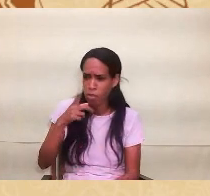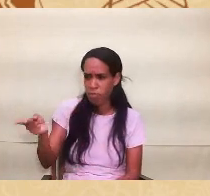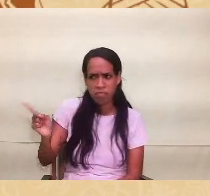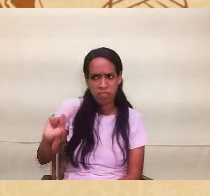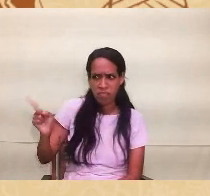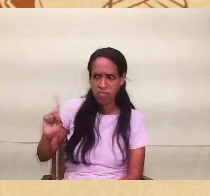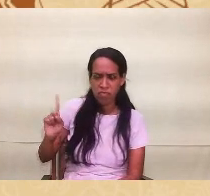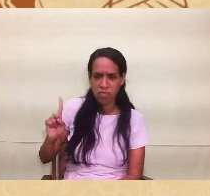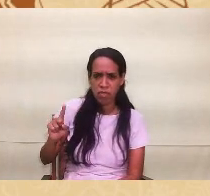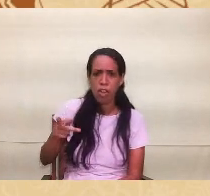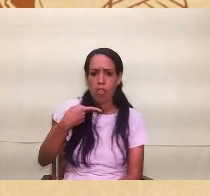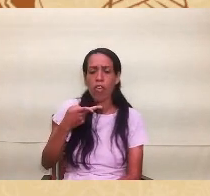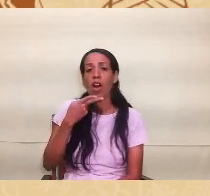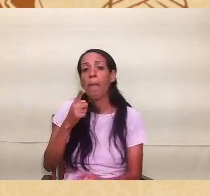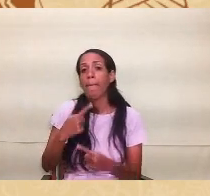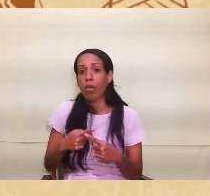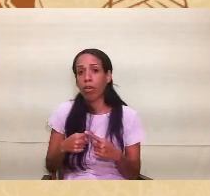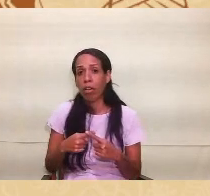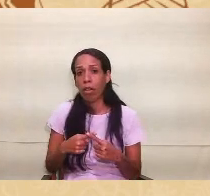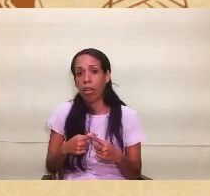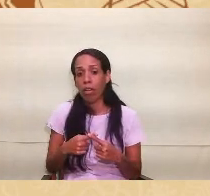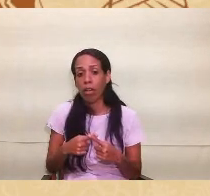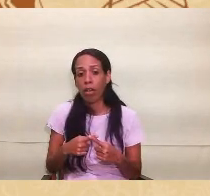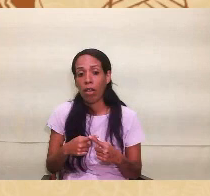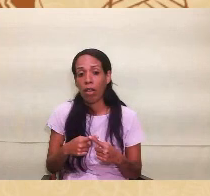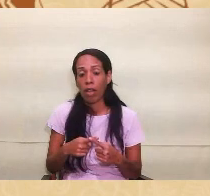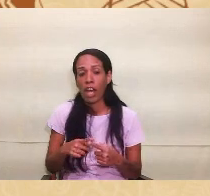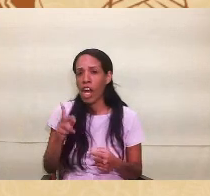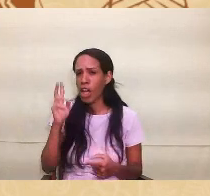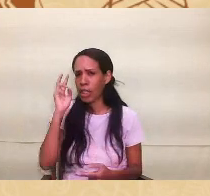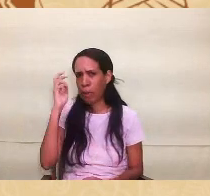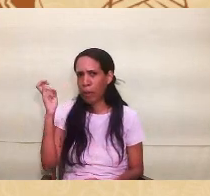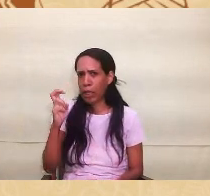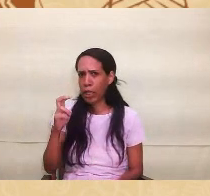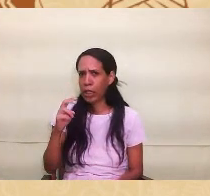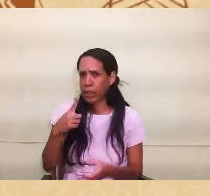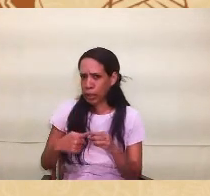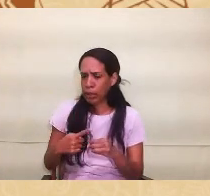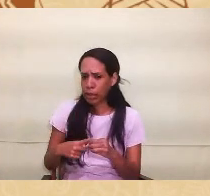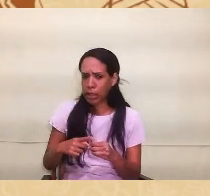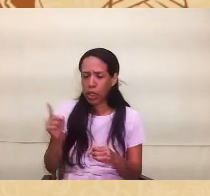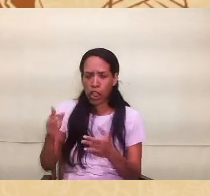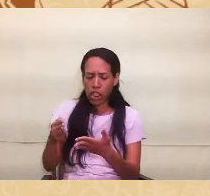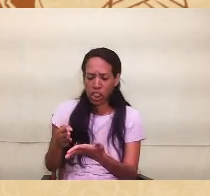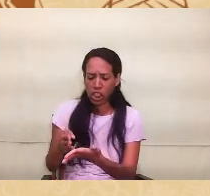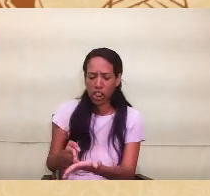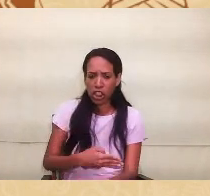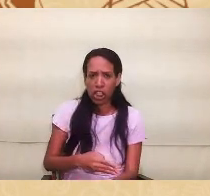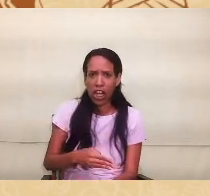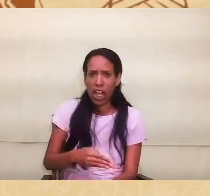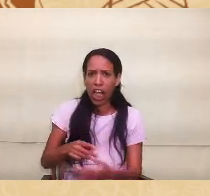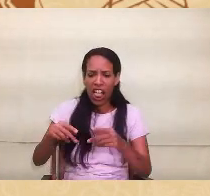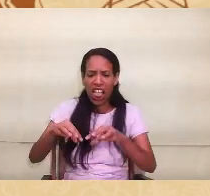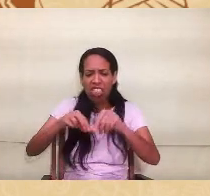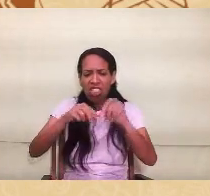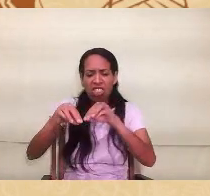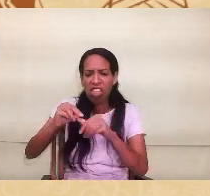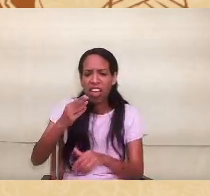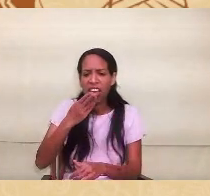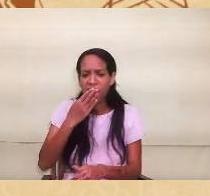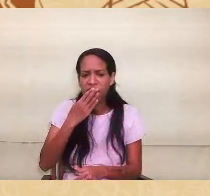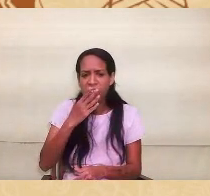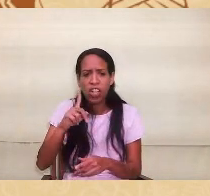quê. Olha só, a esperteza do Estado. Eles queriam tirar a tutela para as terras indígenas não ficarem mais sob a proteção do